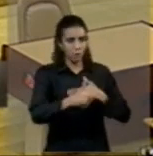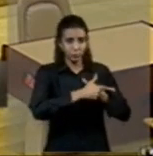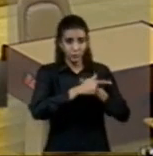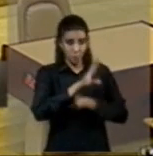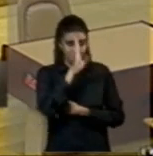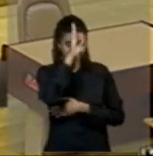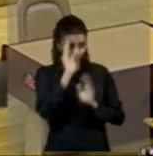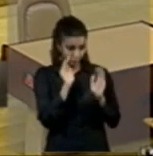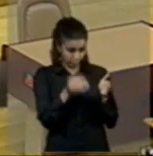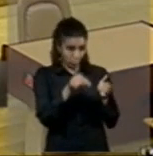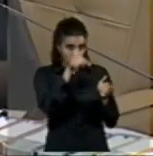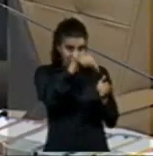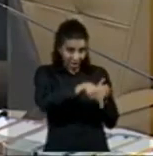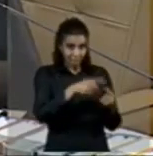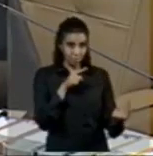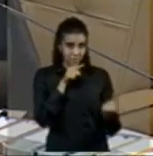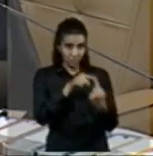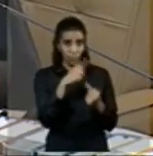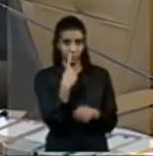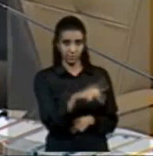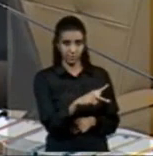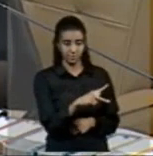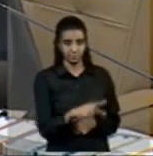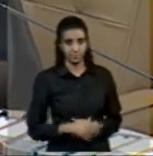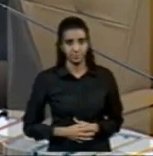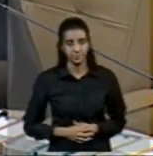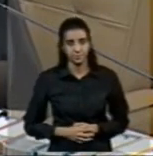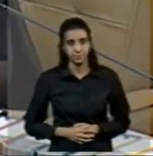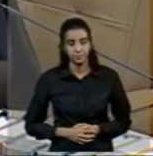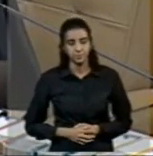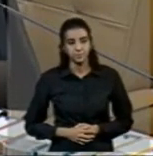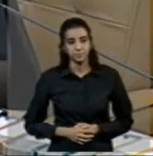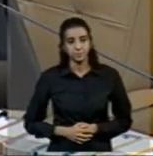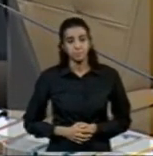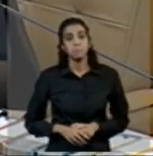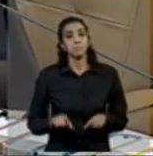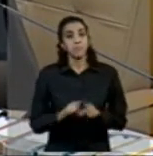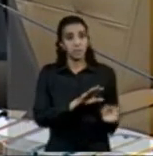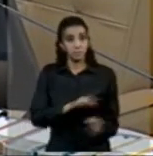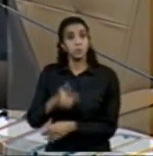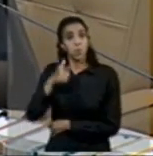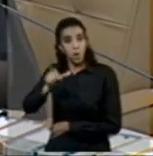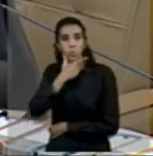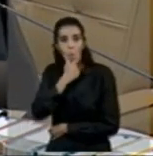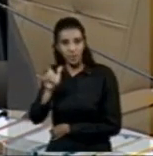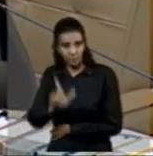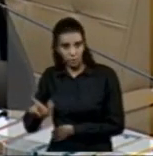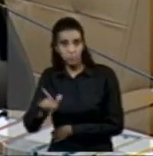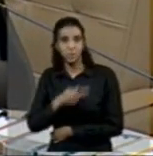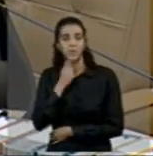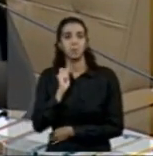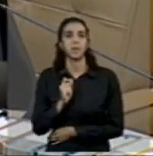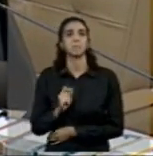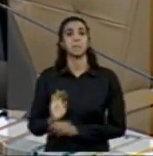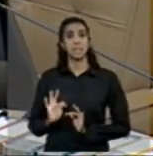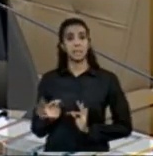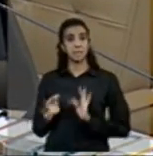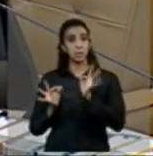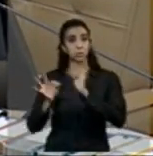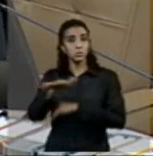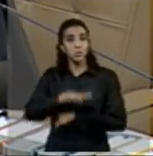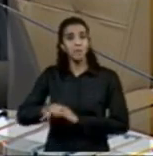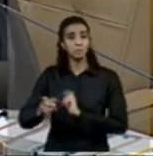essencialmente ligadas ao negócio em que atua. E, por fim, Fontanella, uma tecnologia de administração